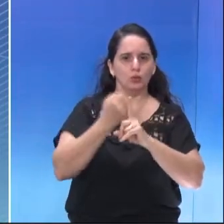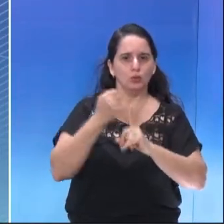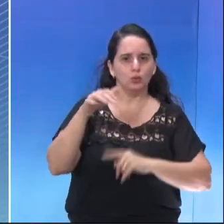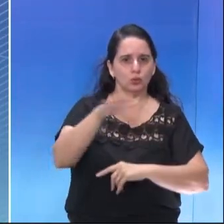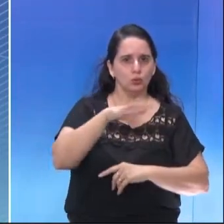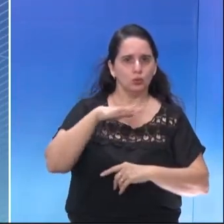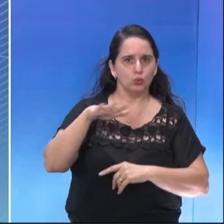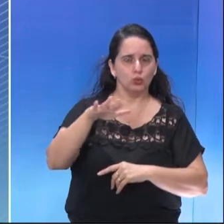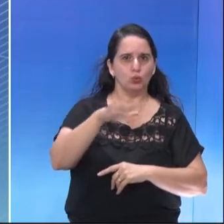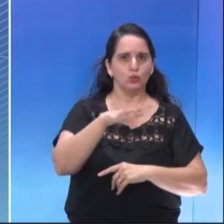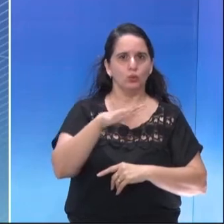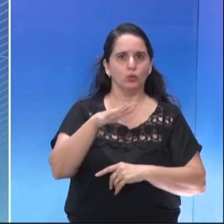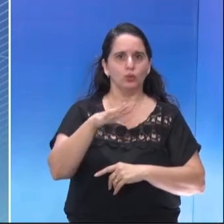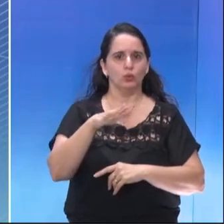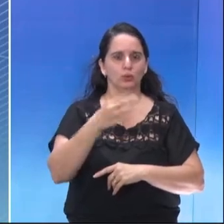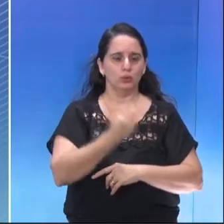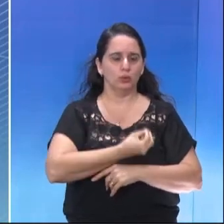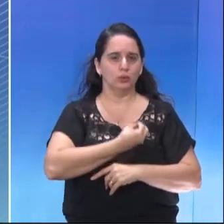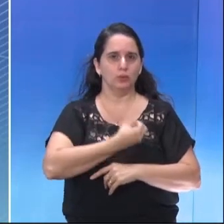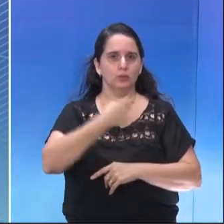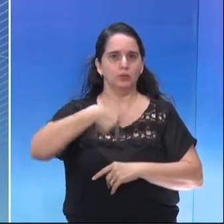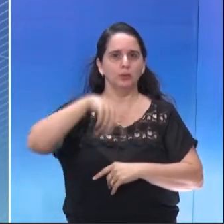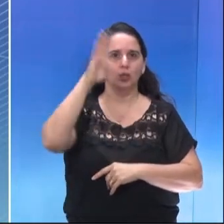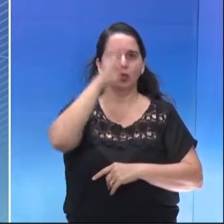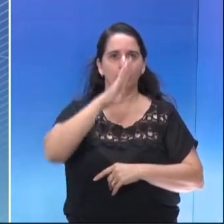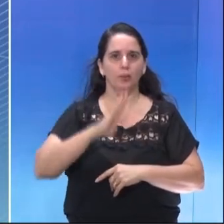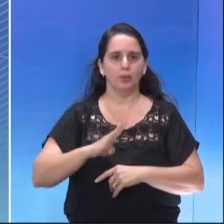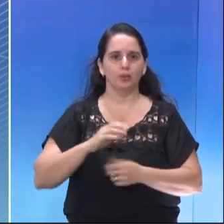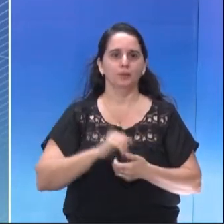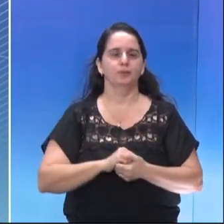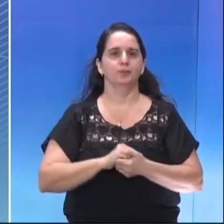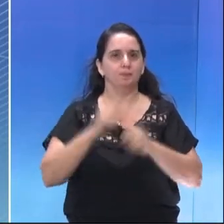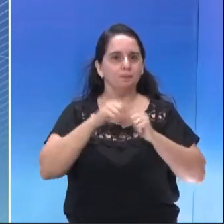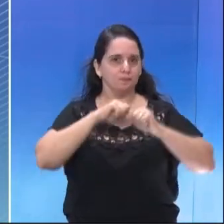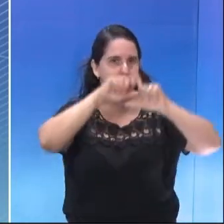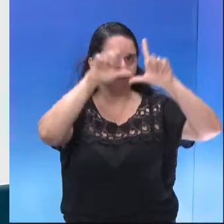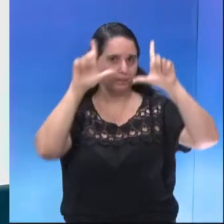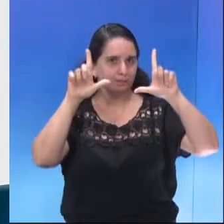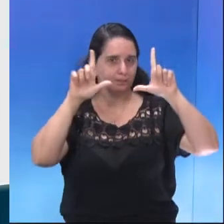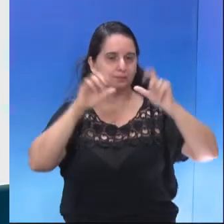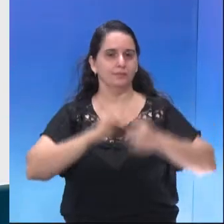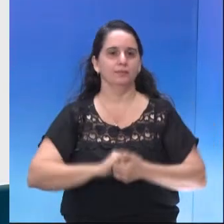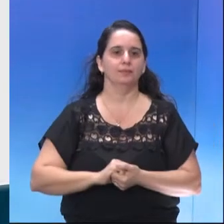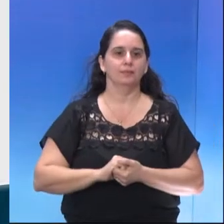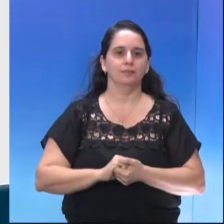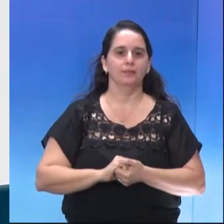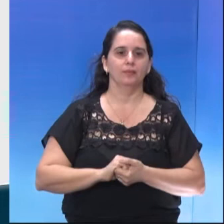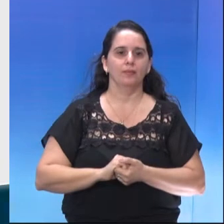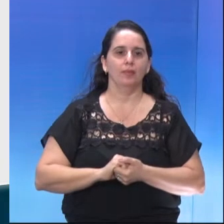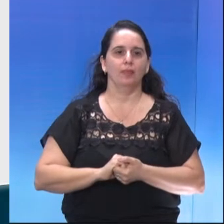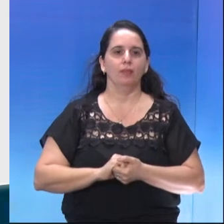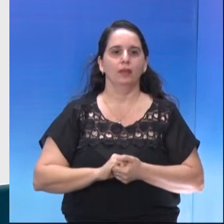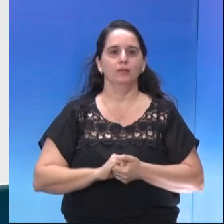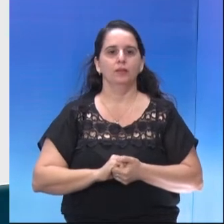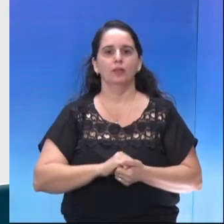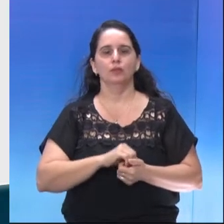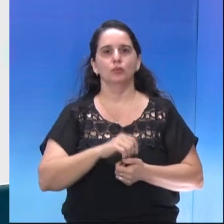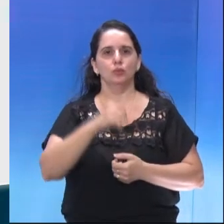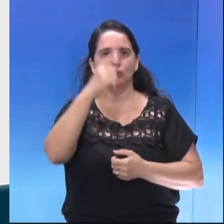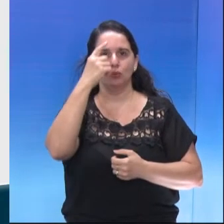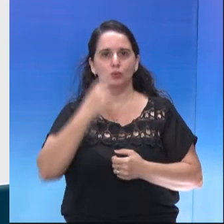questões sociais vividas em nosso país. Se liga na tela. Primeira, aí você vai ver um monte de setinhas,